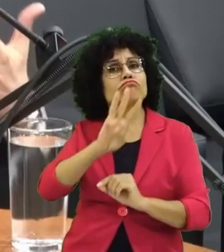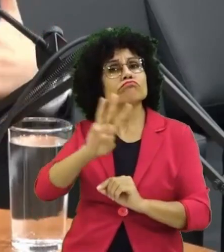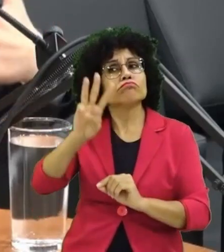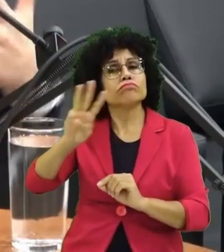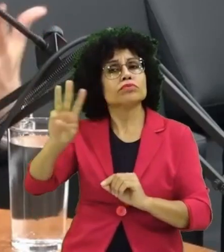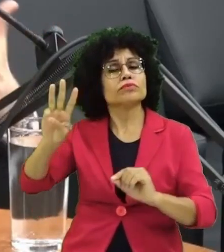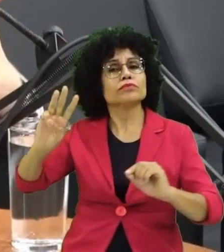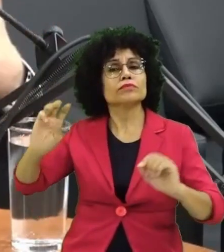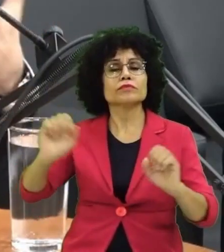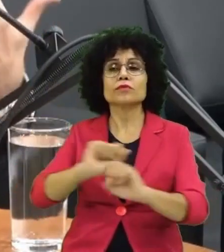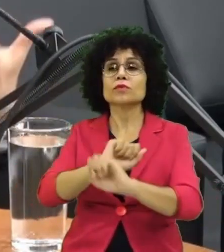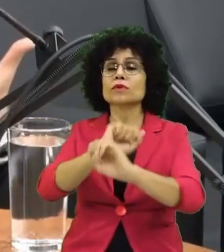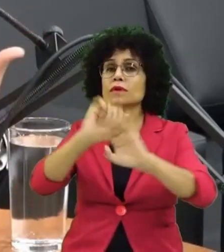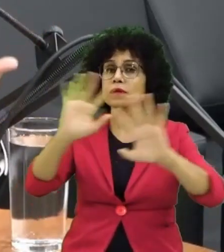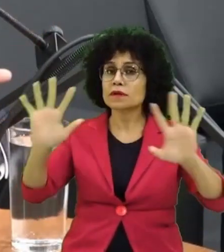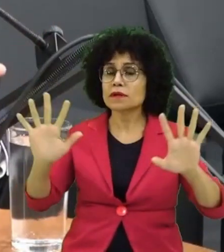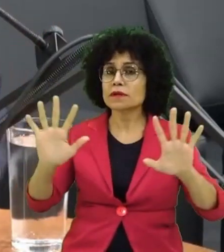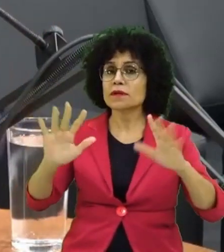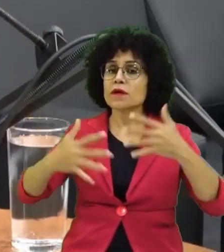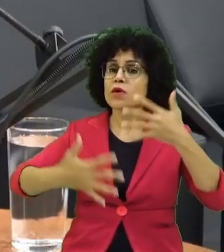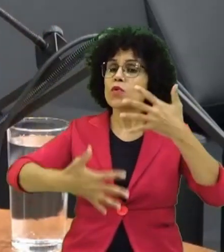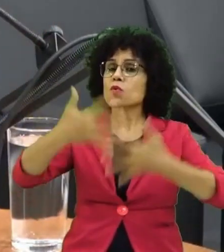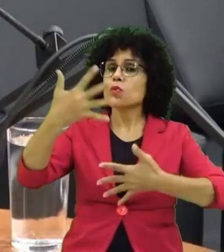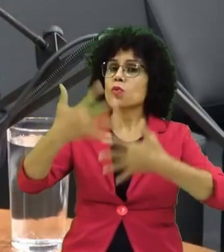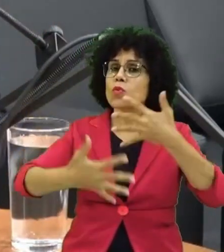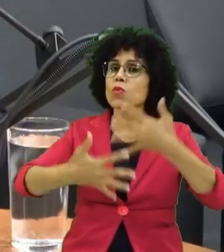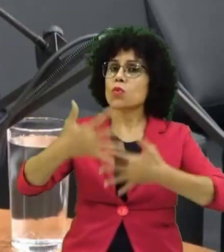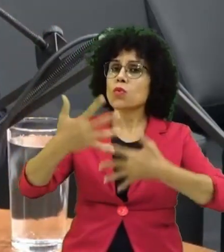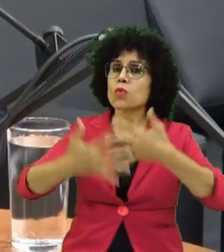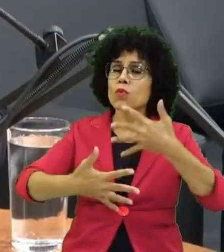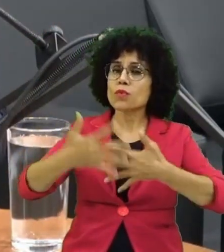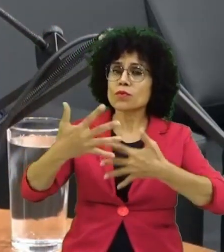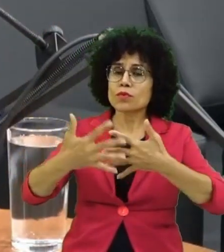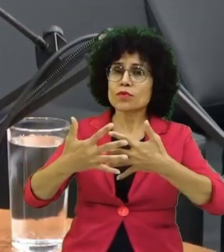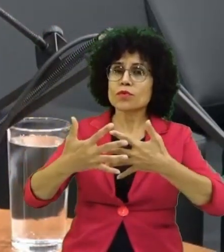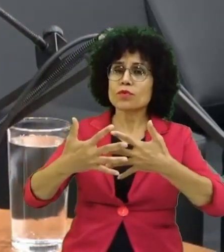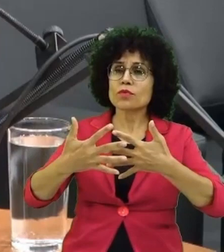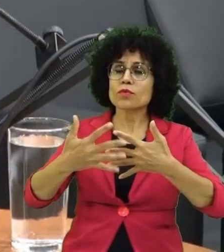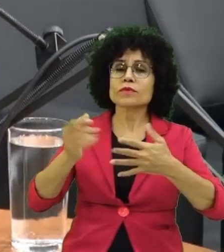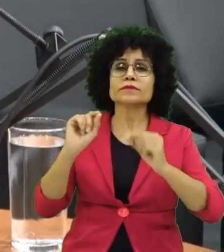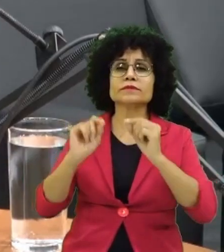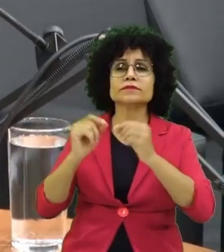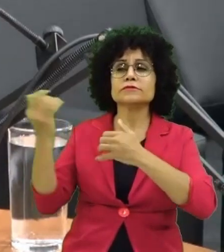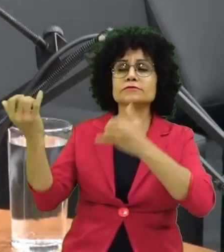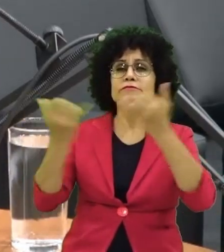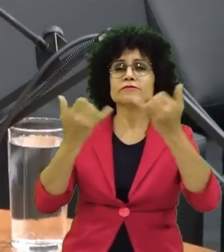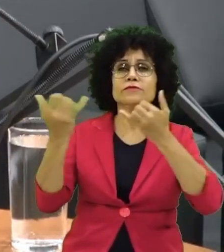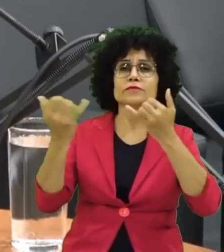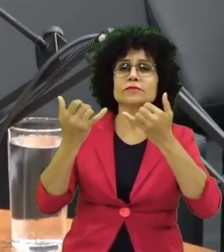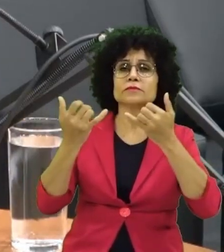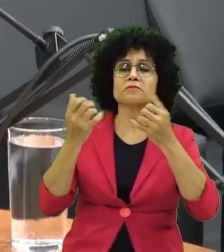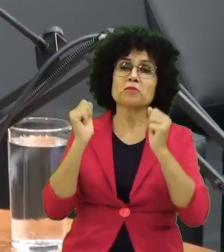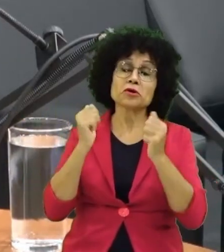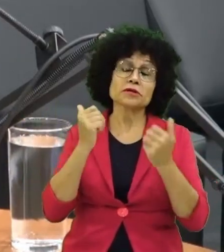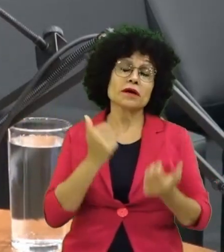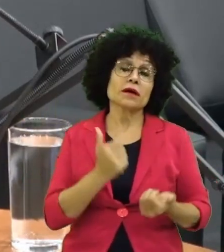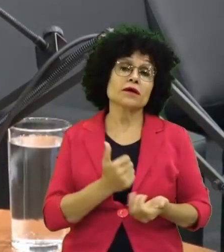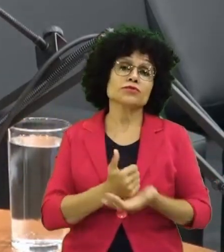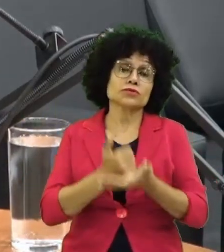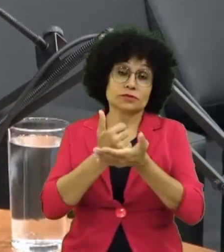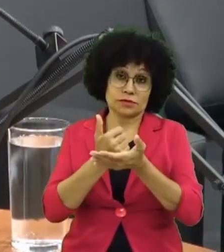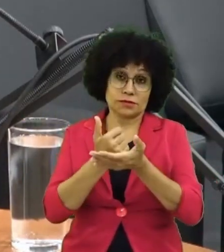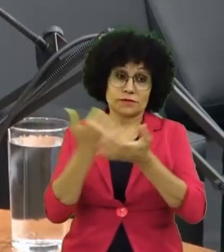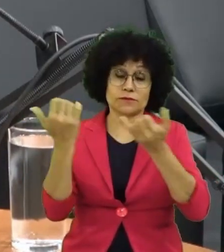com transparência de informações que possa até subsidiar as informações nacionais de